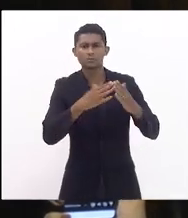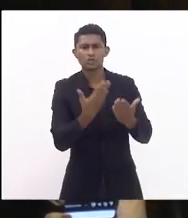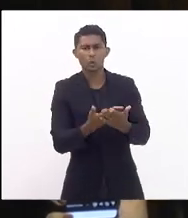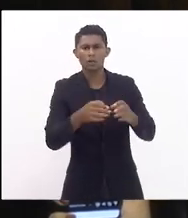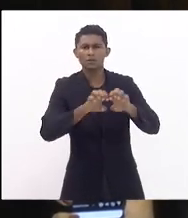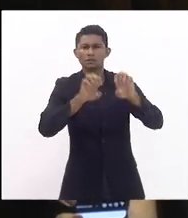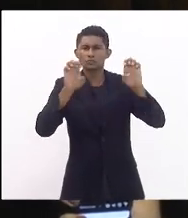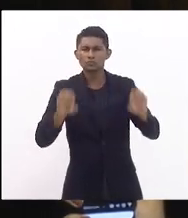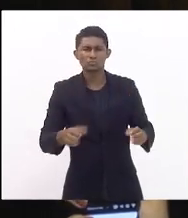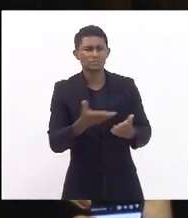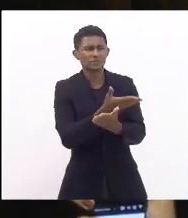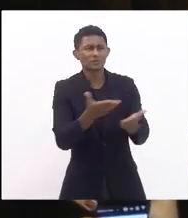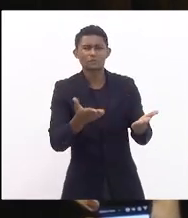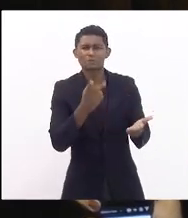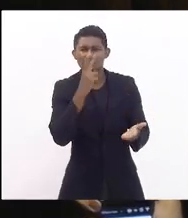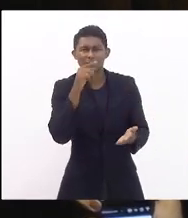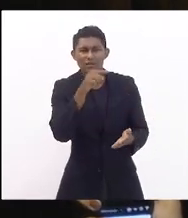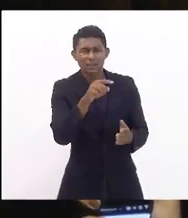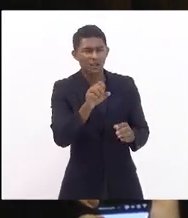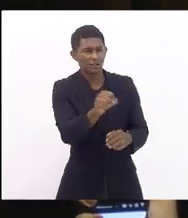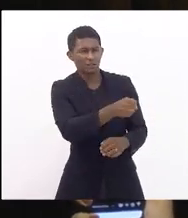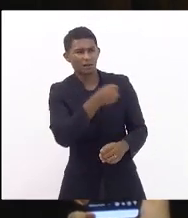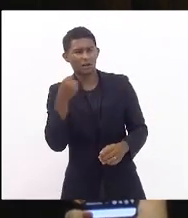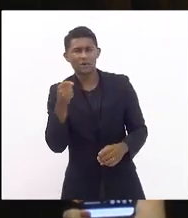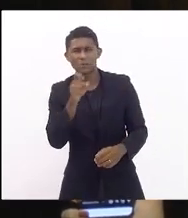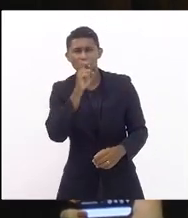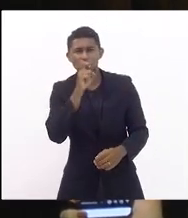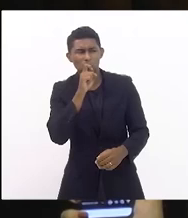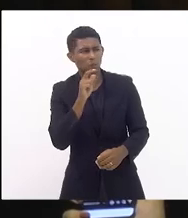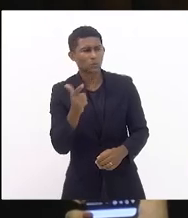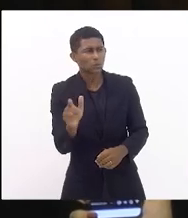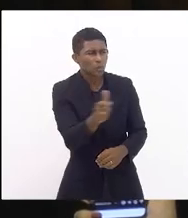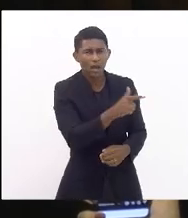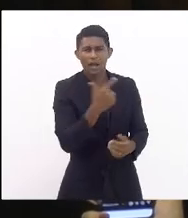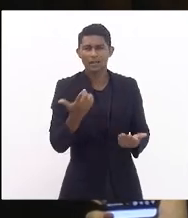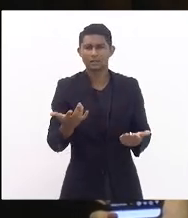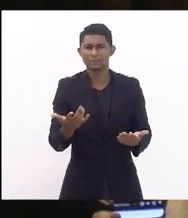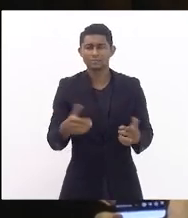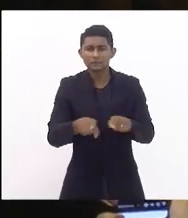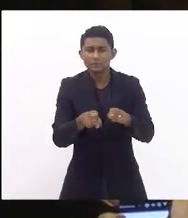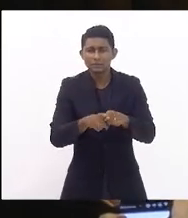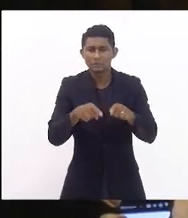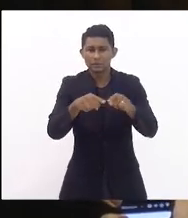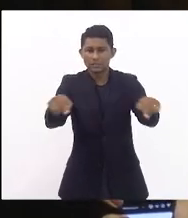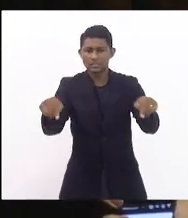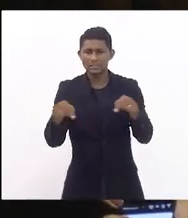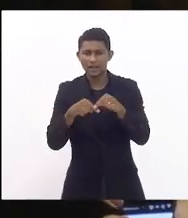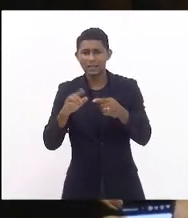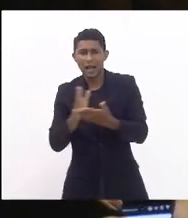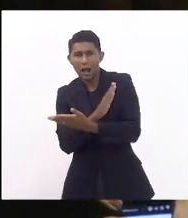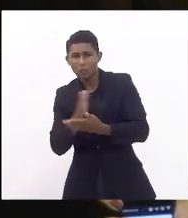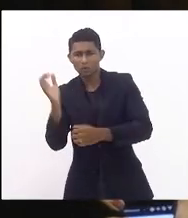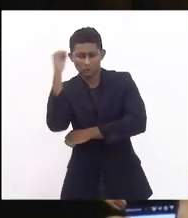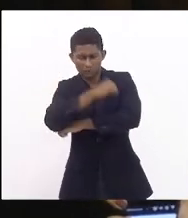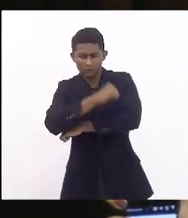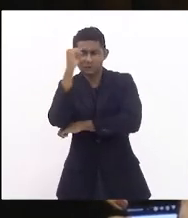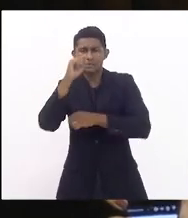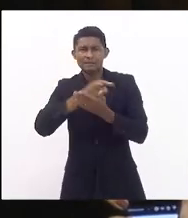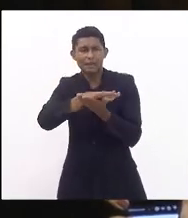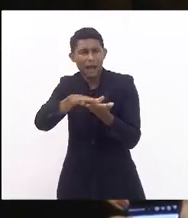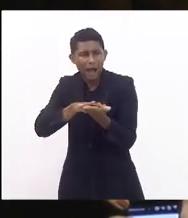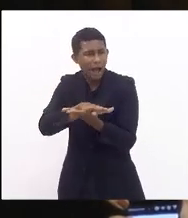tem refrigeração, não tinha algumas salas janelas. Quando eu encontrei salas